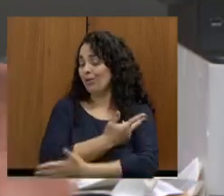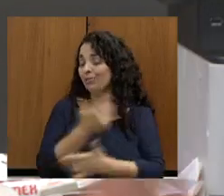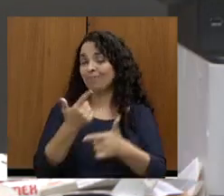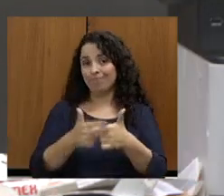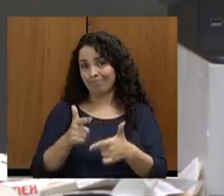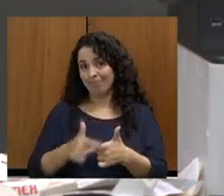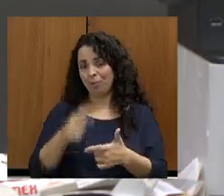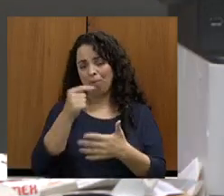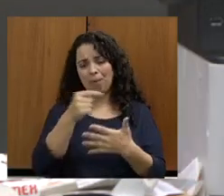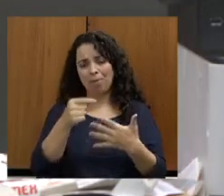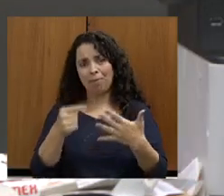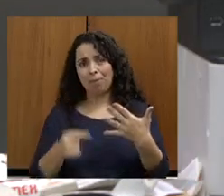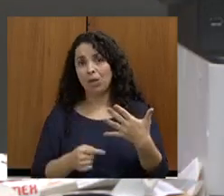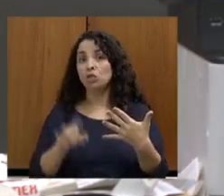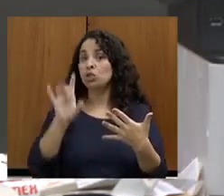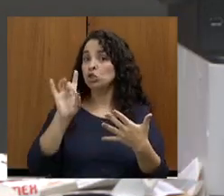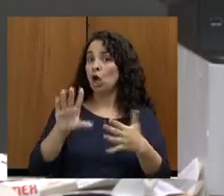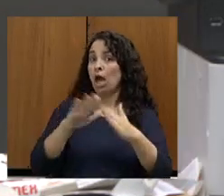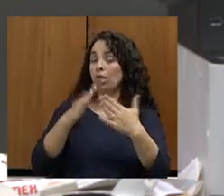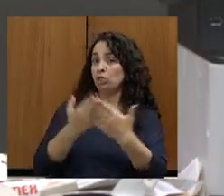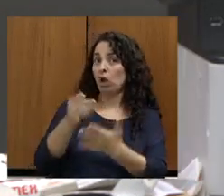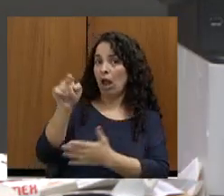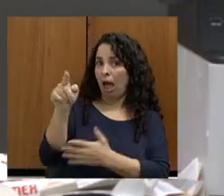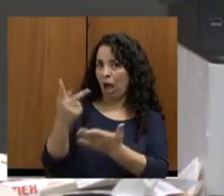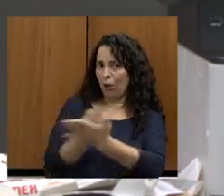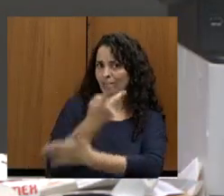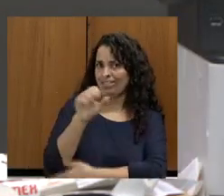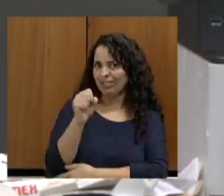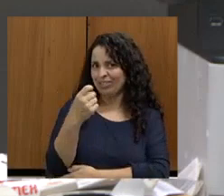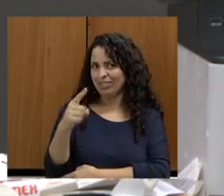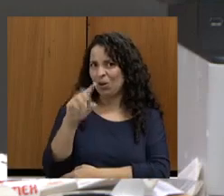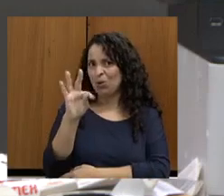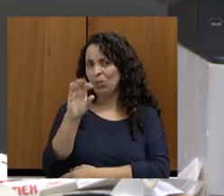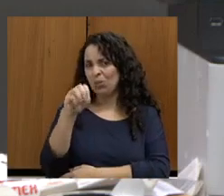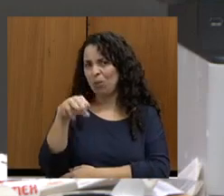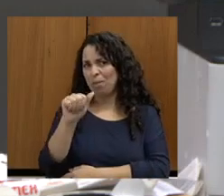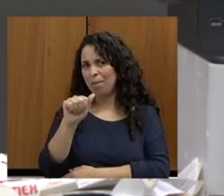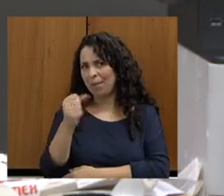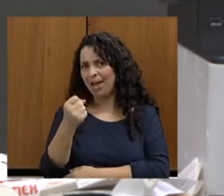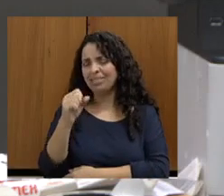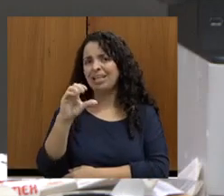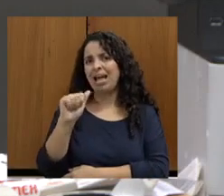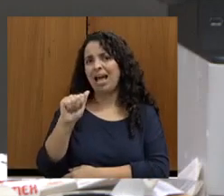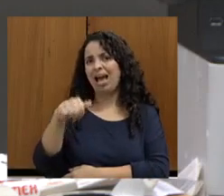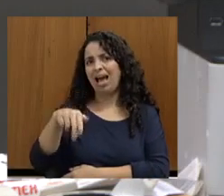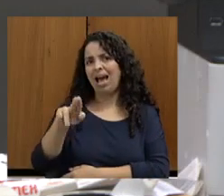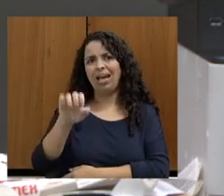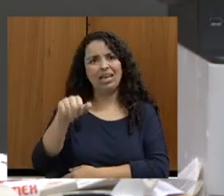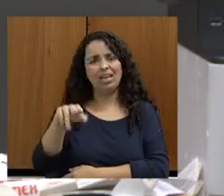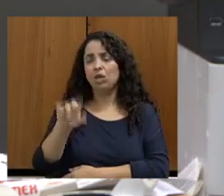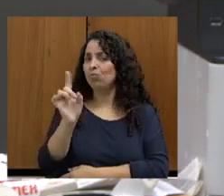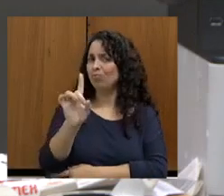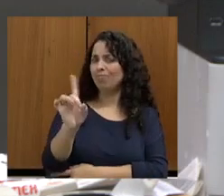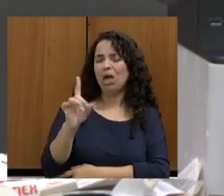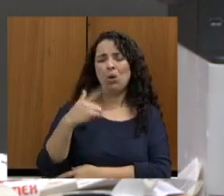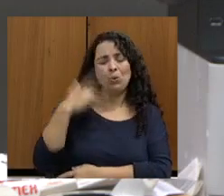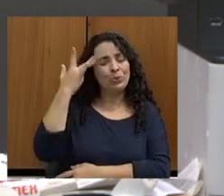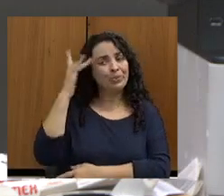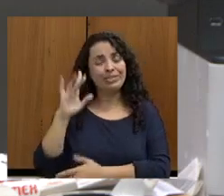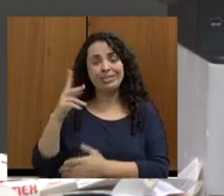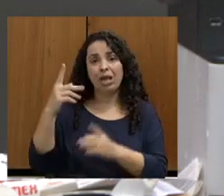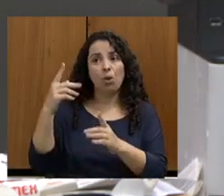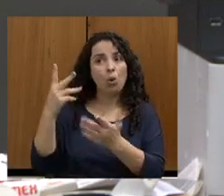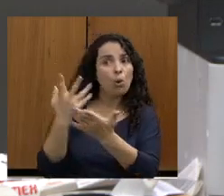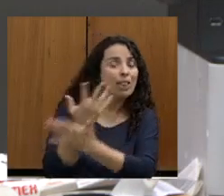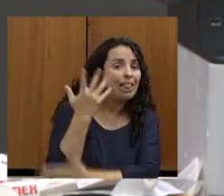especificamente do Colégio São Tomás de Aquino, volto a dizer, eu não sei aprofundadamente sobre o caso, mas